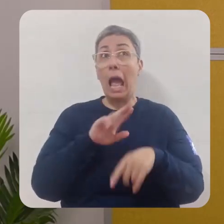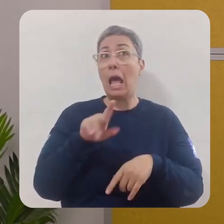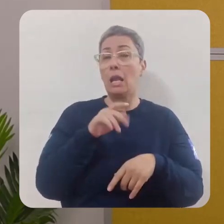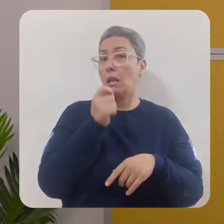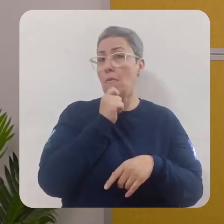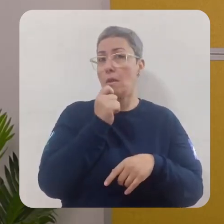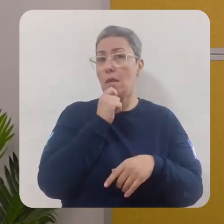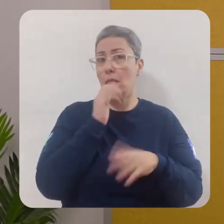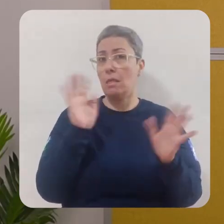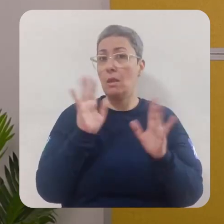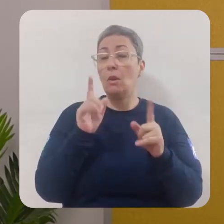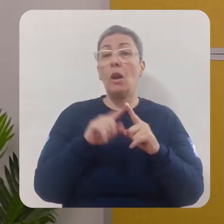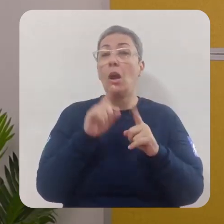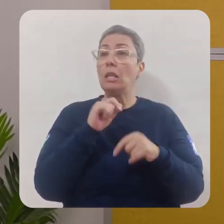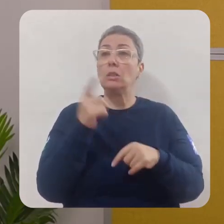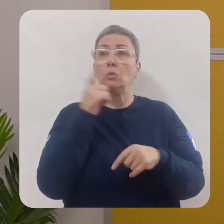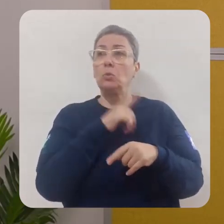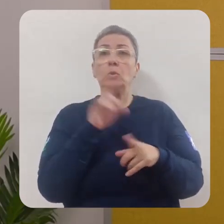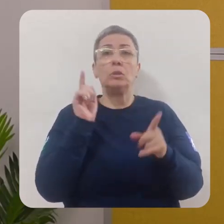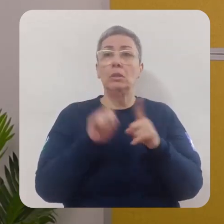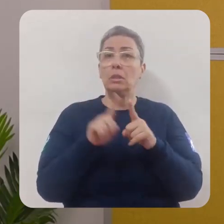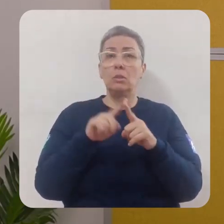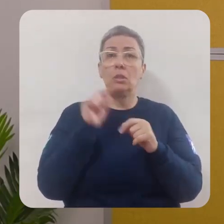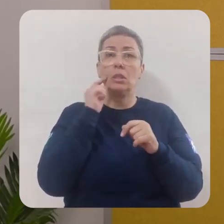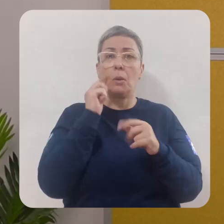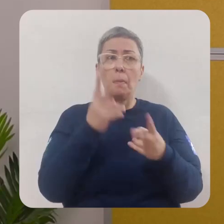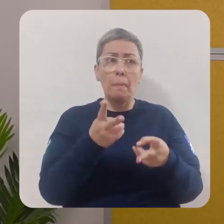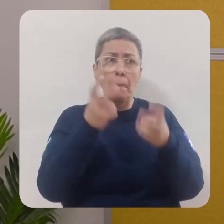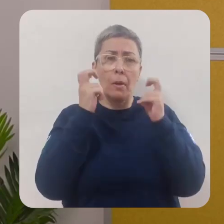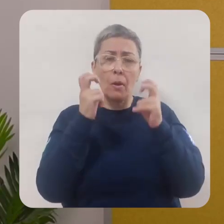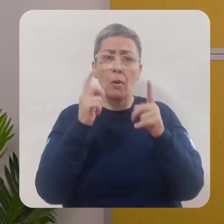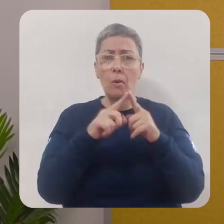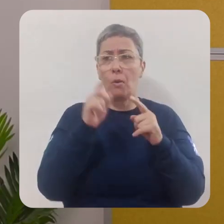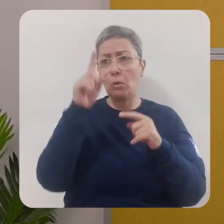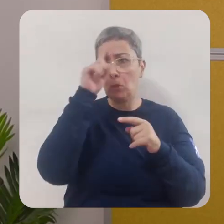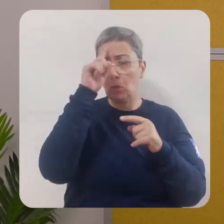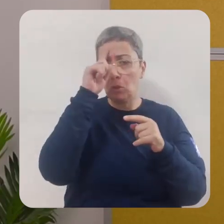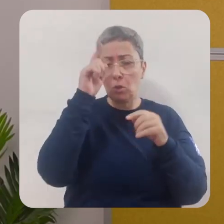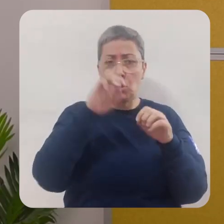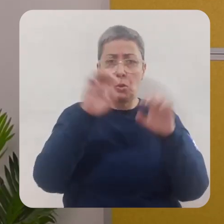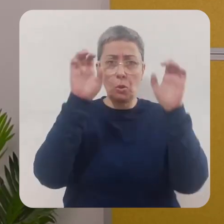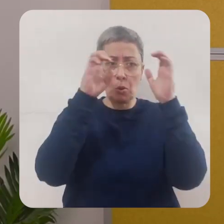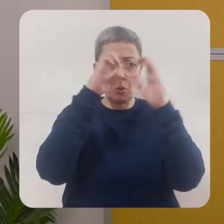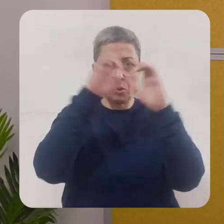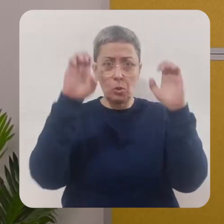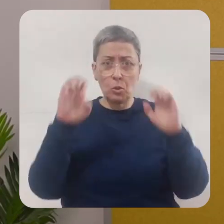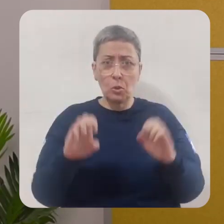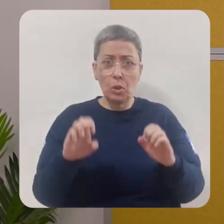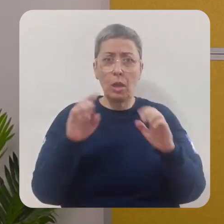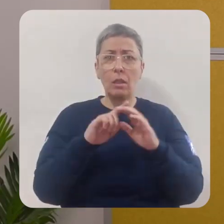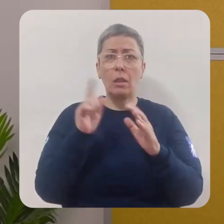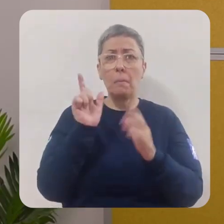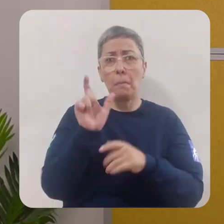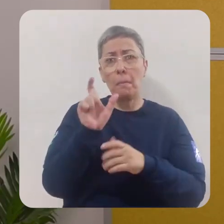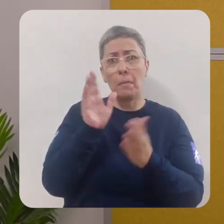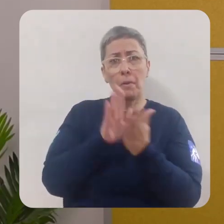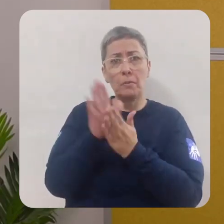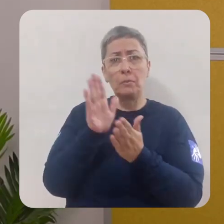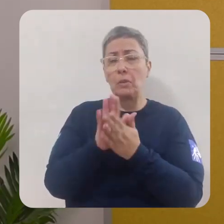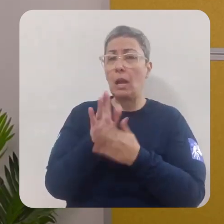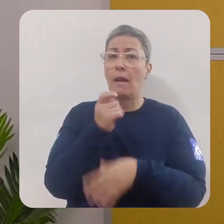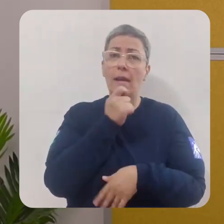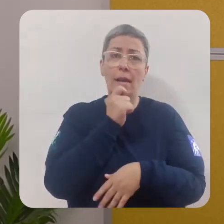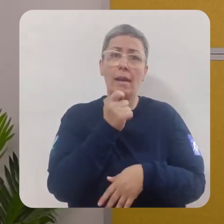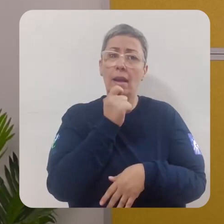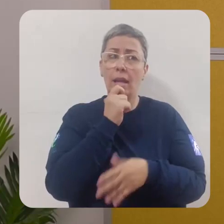Ah, não, ele não sabe ler, então ele não conseguiria reconhecer essa rotina estruturada de palavra impressa.